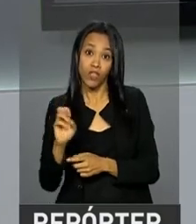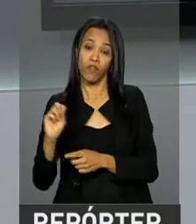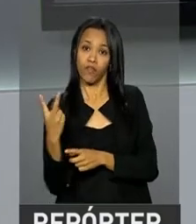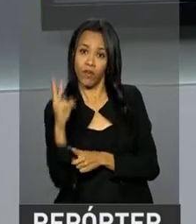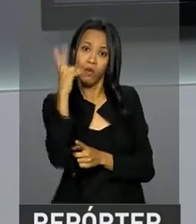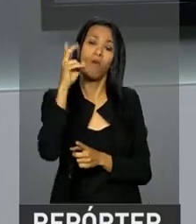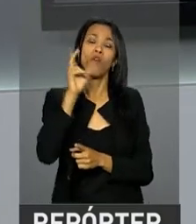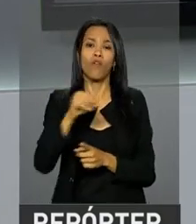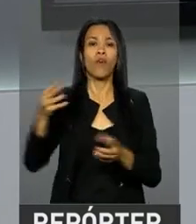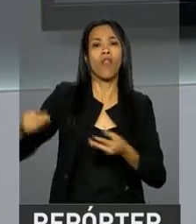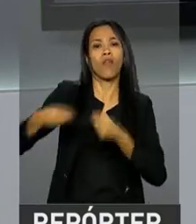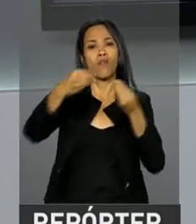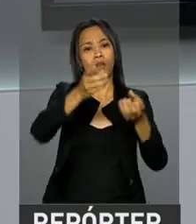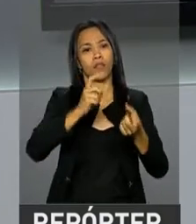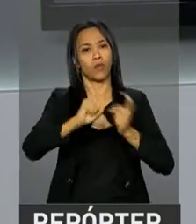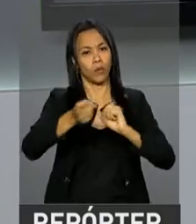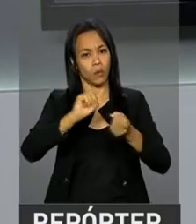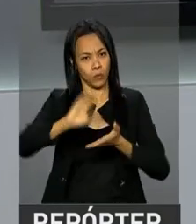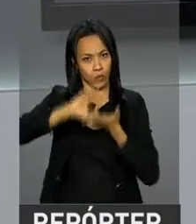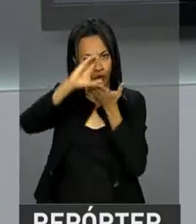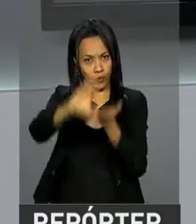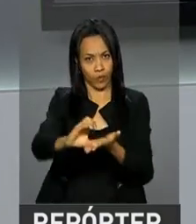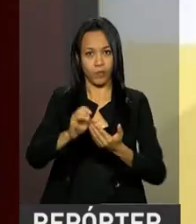Conselho de Administração da companhia.